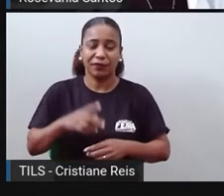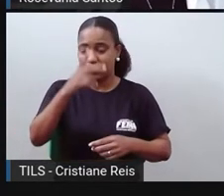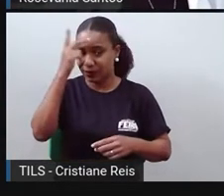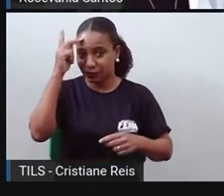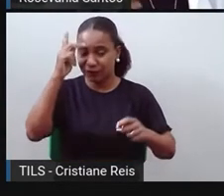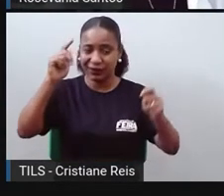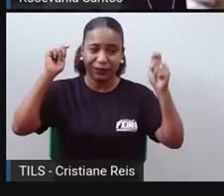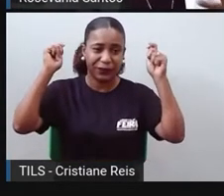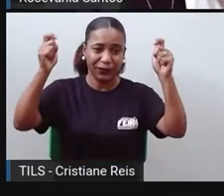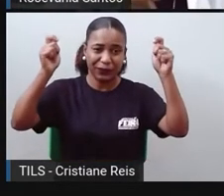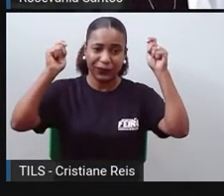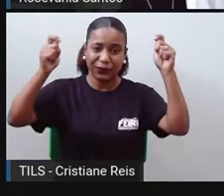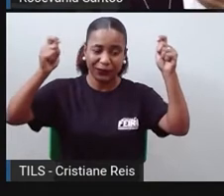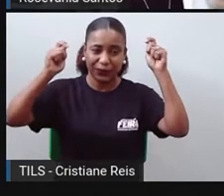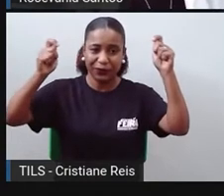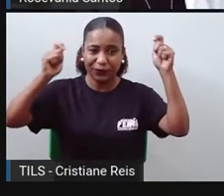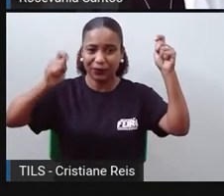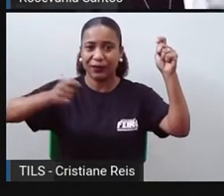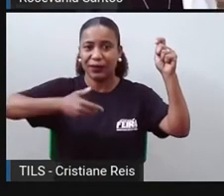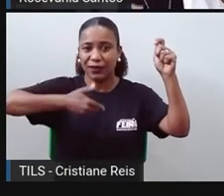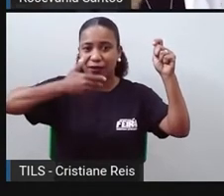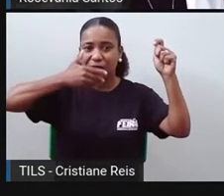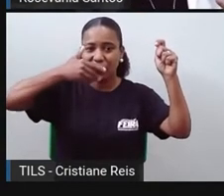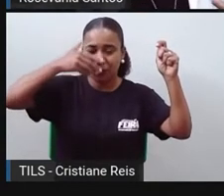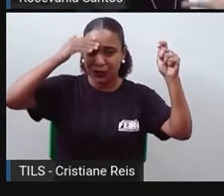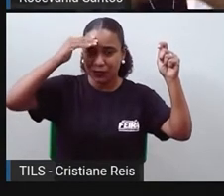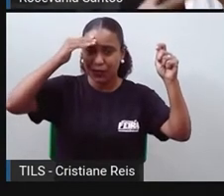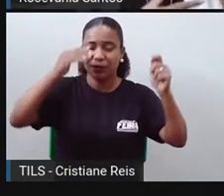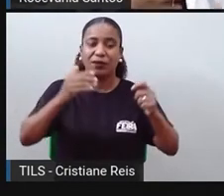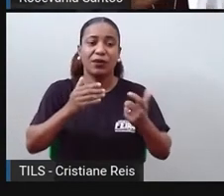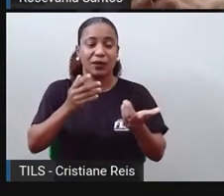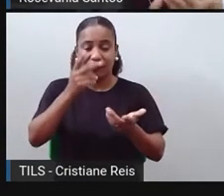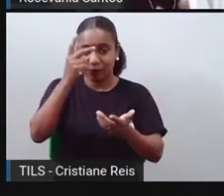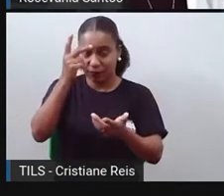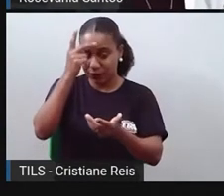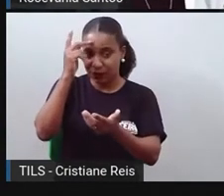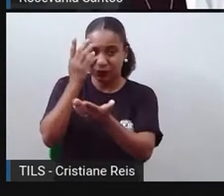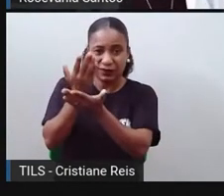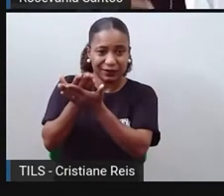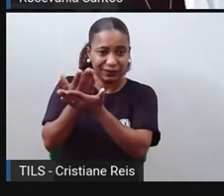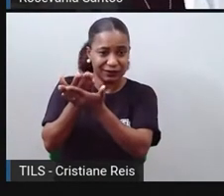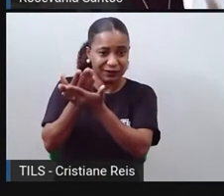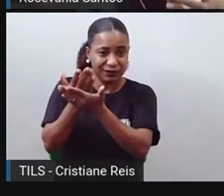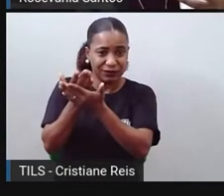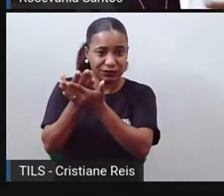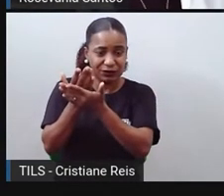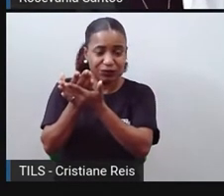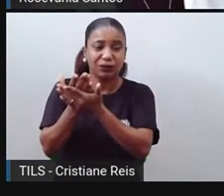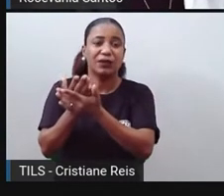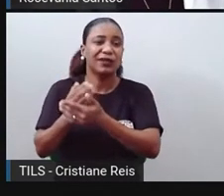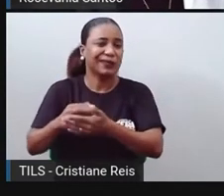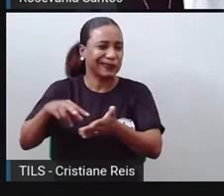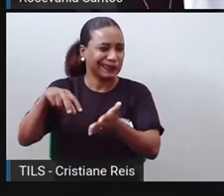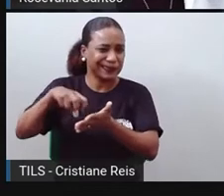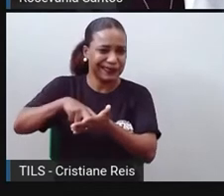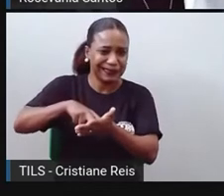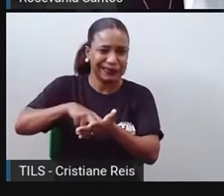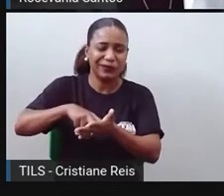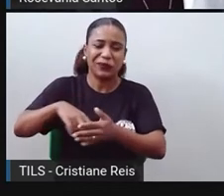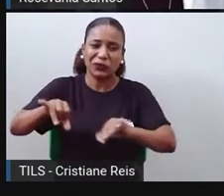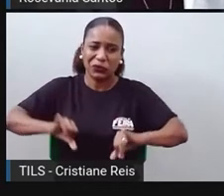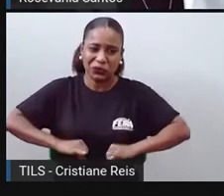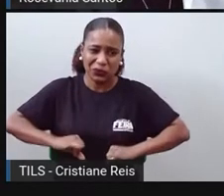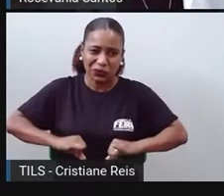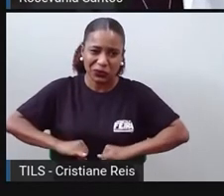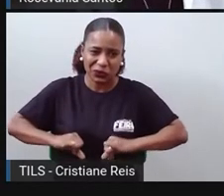Primavera Árabe, né, quando o estudante ele foi morto, passou por uma série de castigos, e aí a população, bora dizer assim,